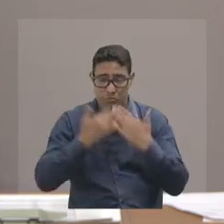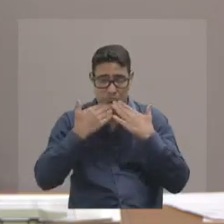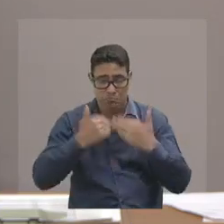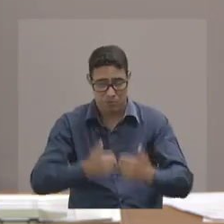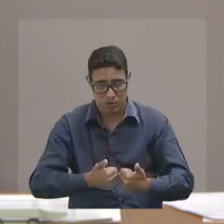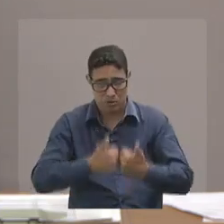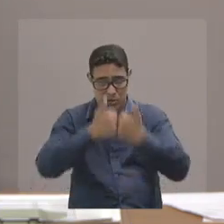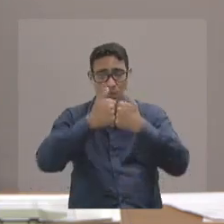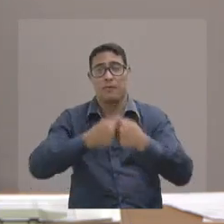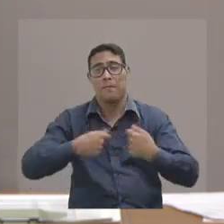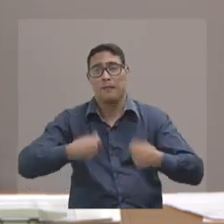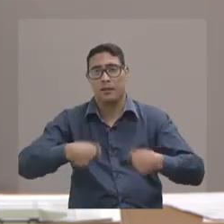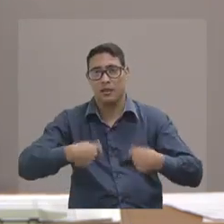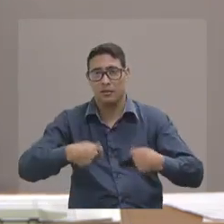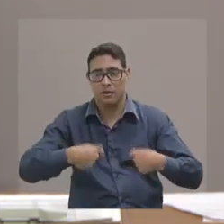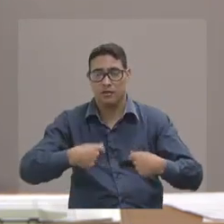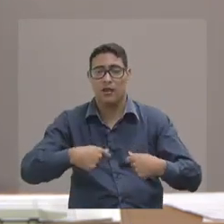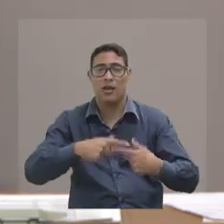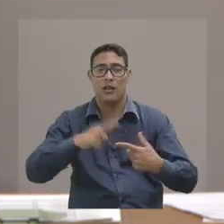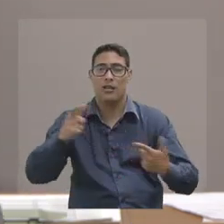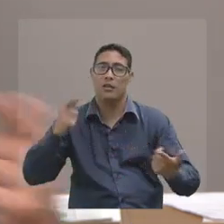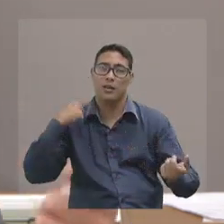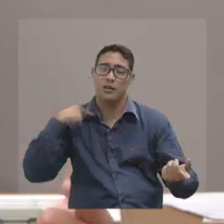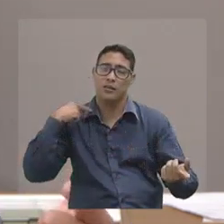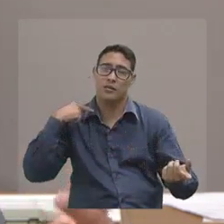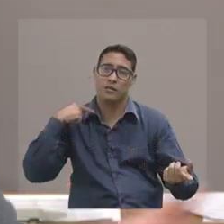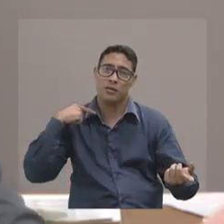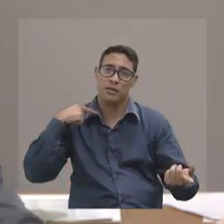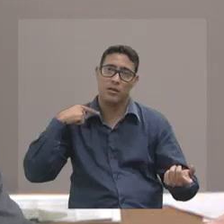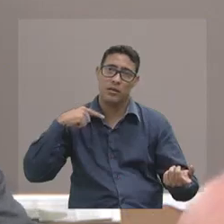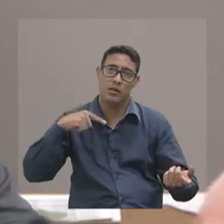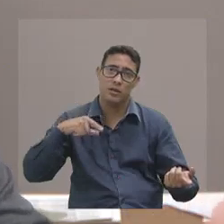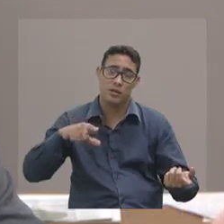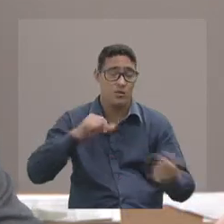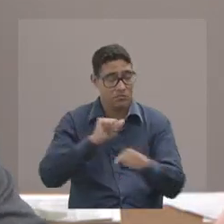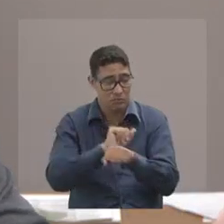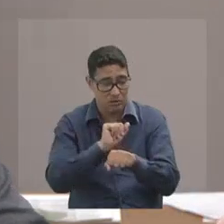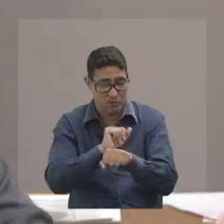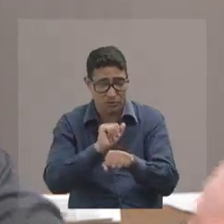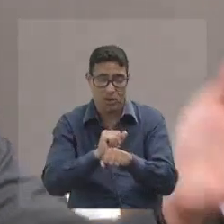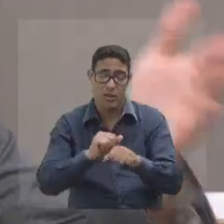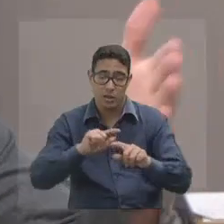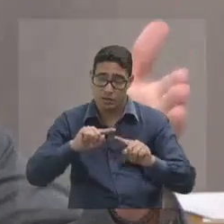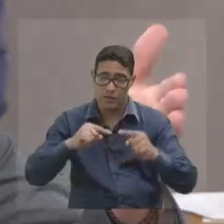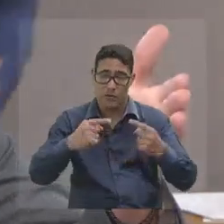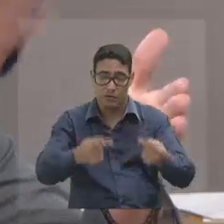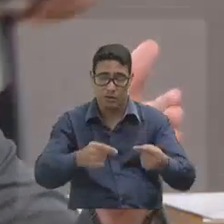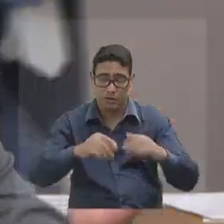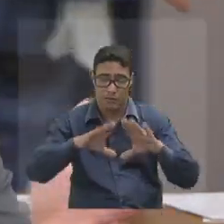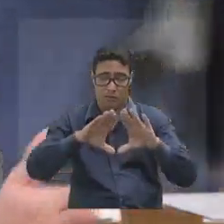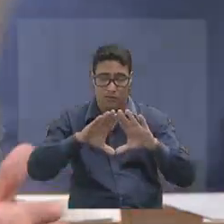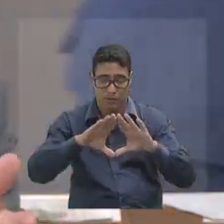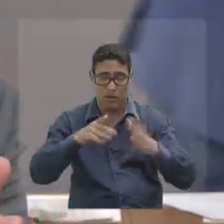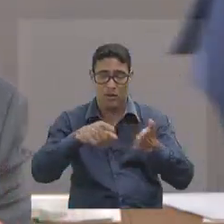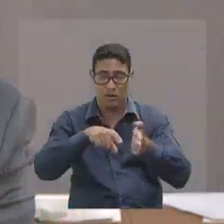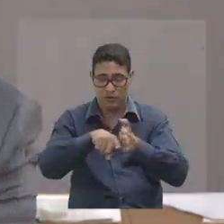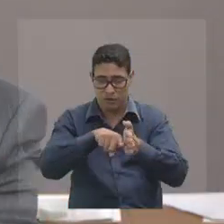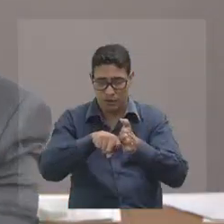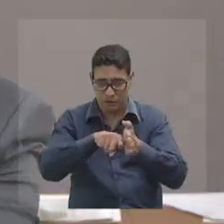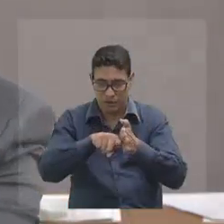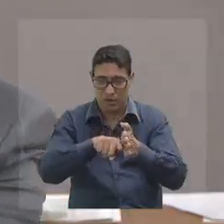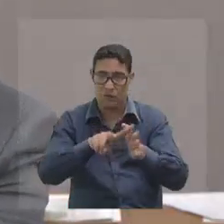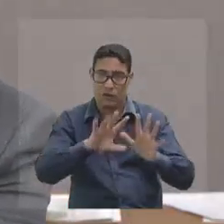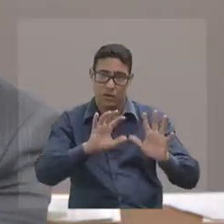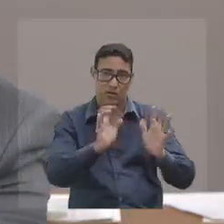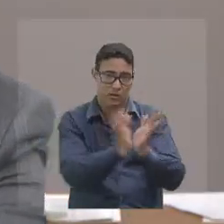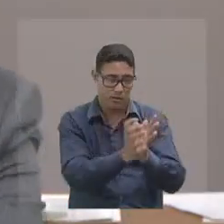necessárias no nosso tão importante dizendo tem muita entrega Espero que na próxima essa merece nós vamos dividir a parte de regularização